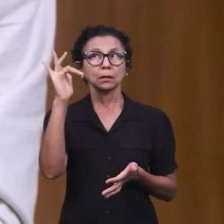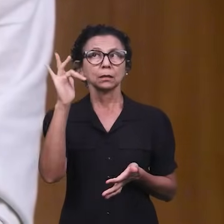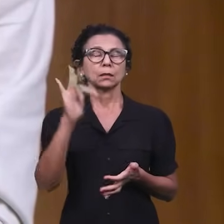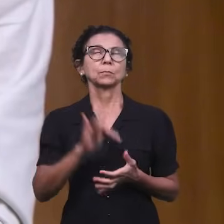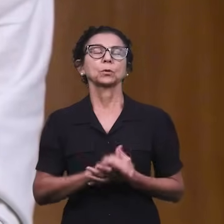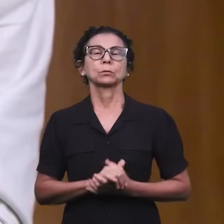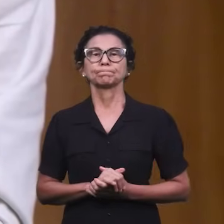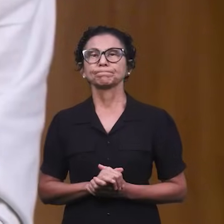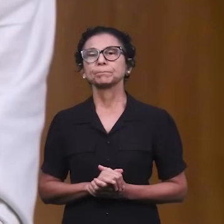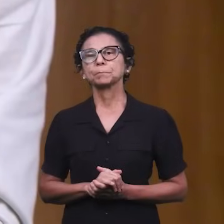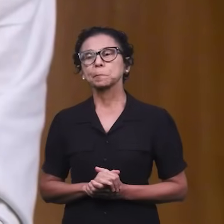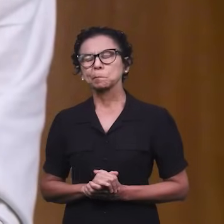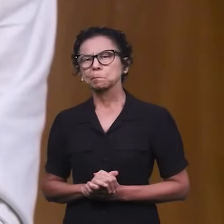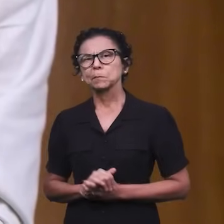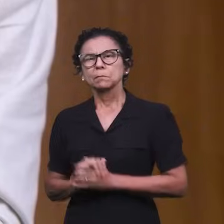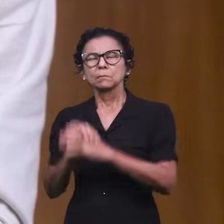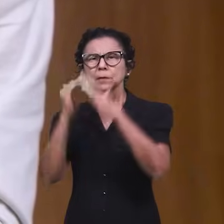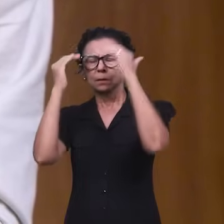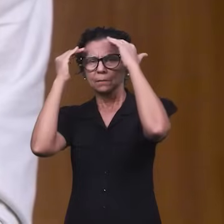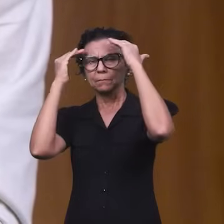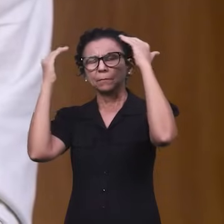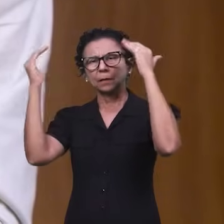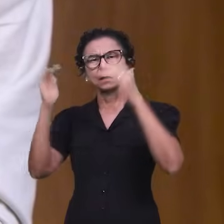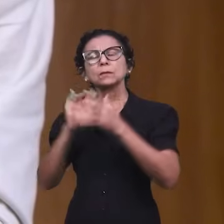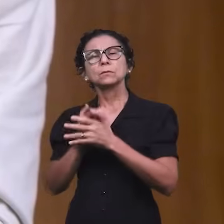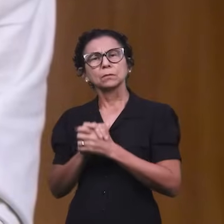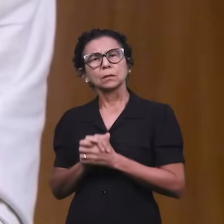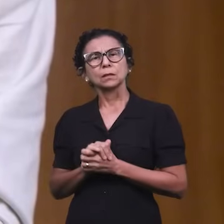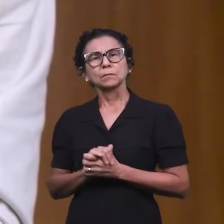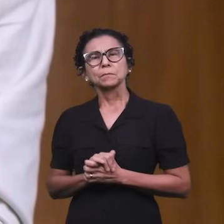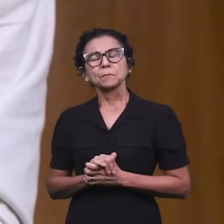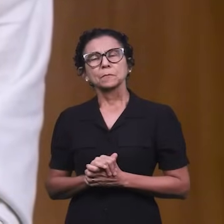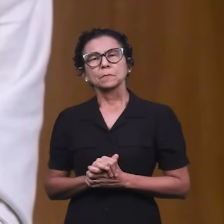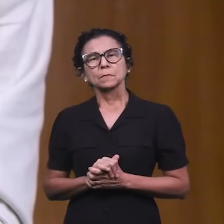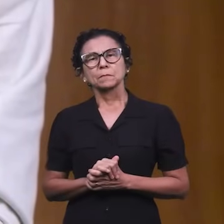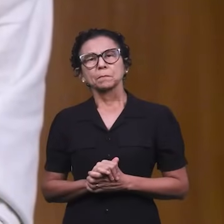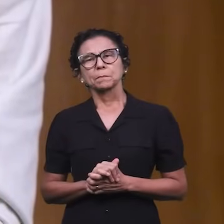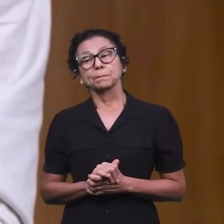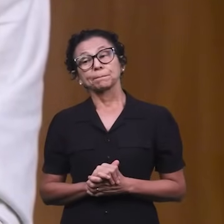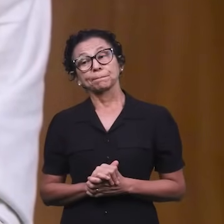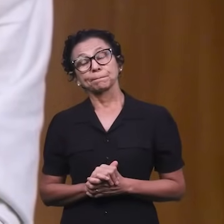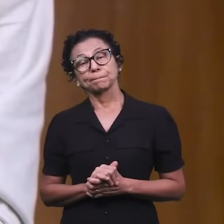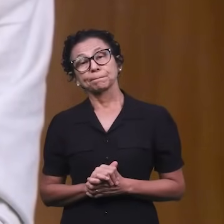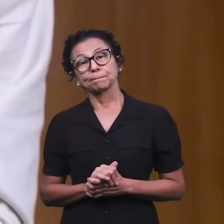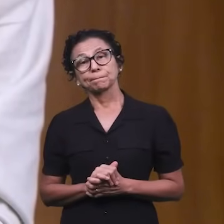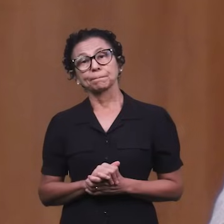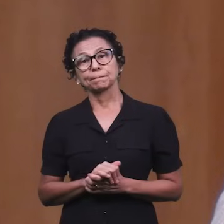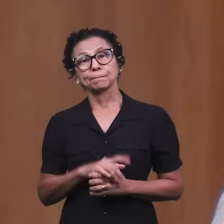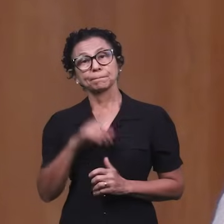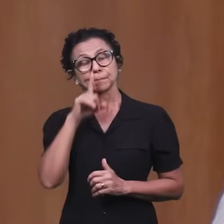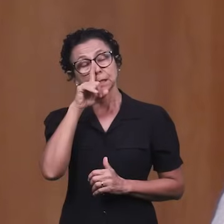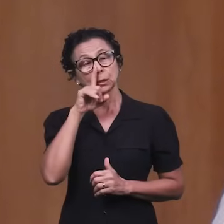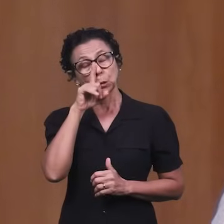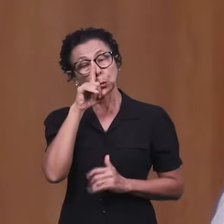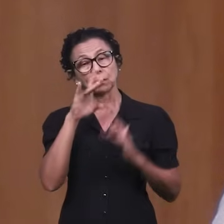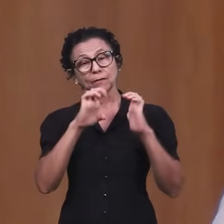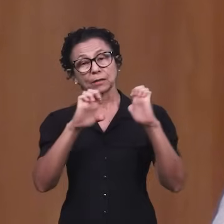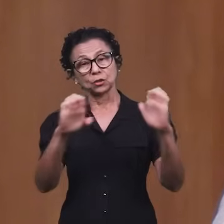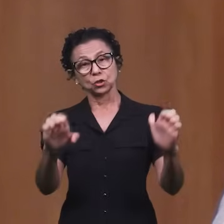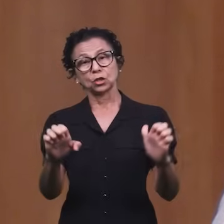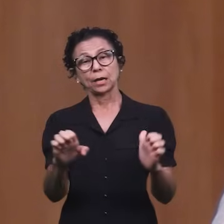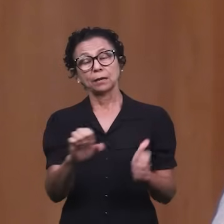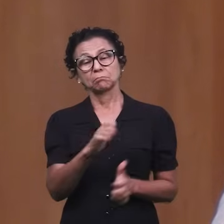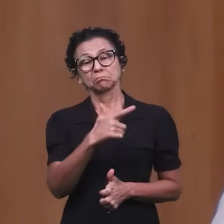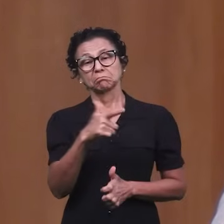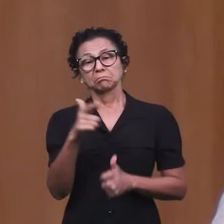lá onde não há temor ao Senhor, um evangelho sem temor é algo muito perigoso. É muito bem colocado, pastor